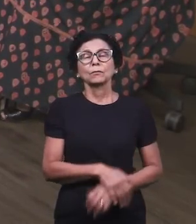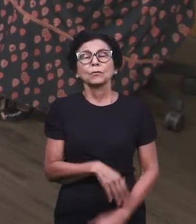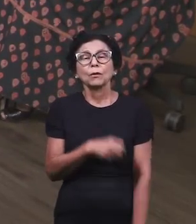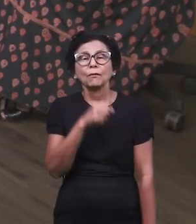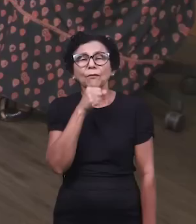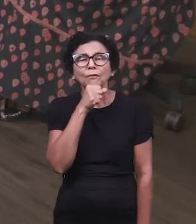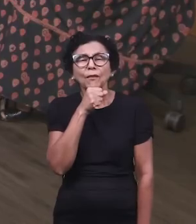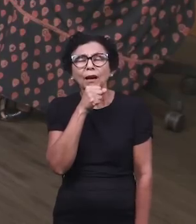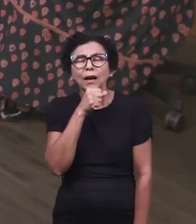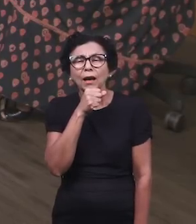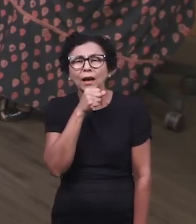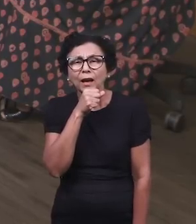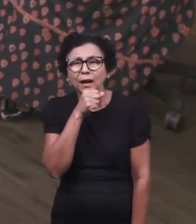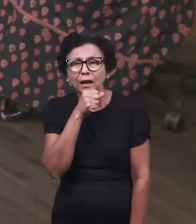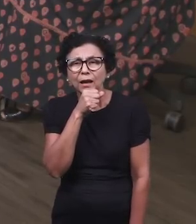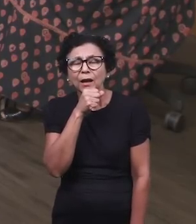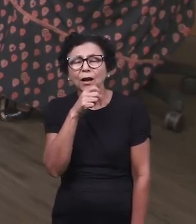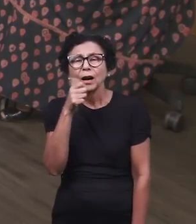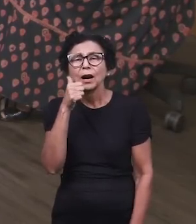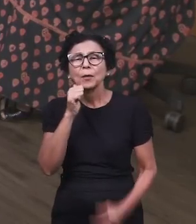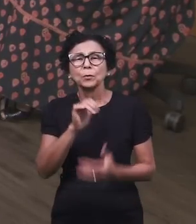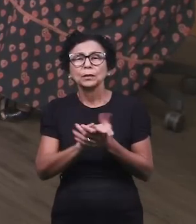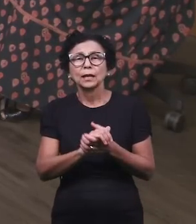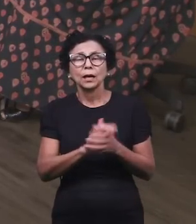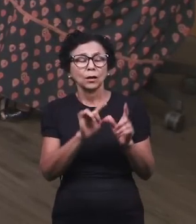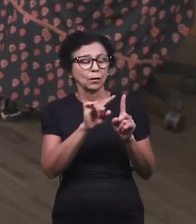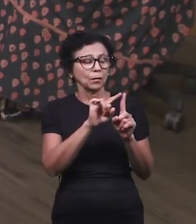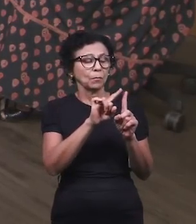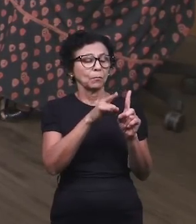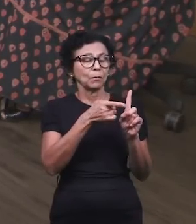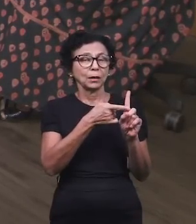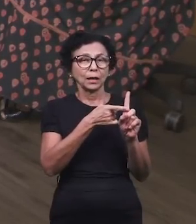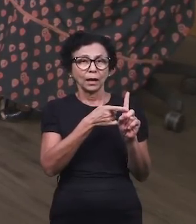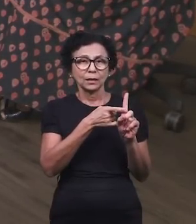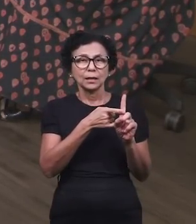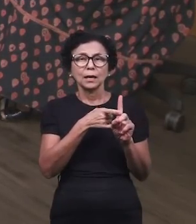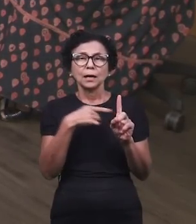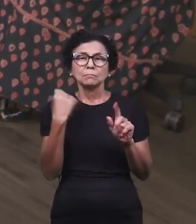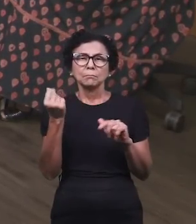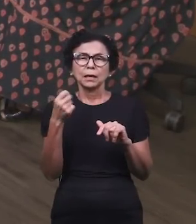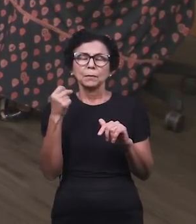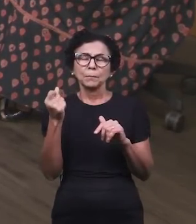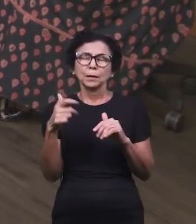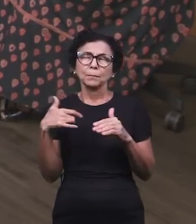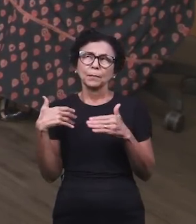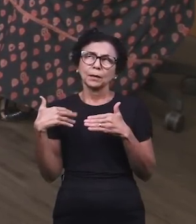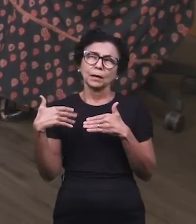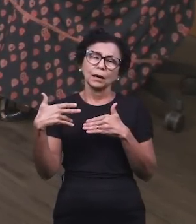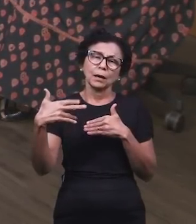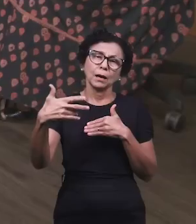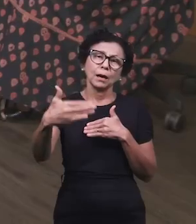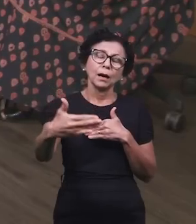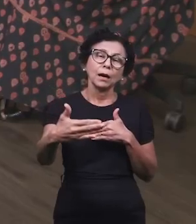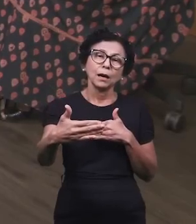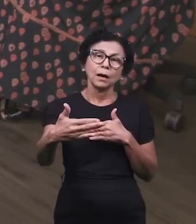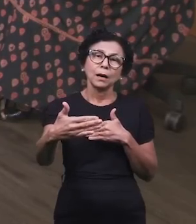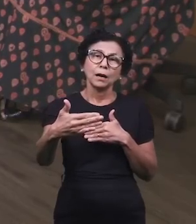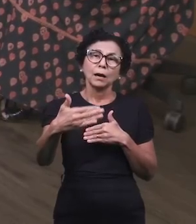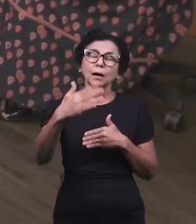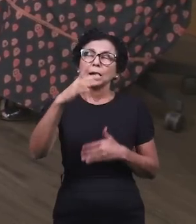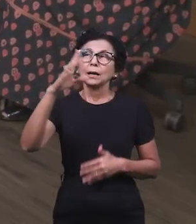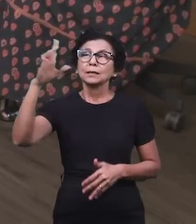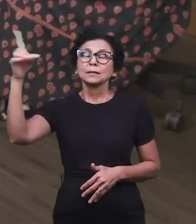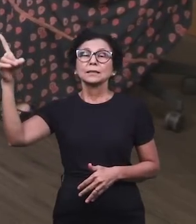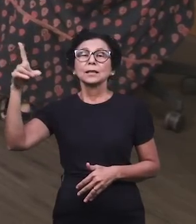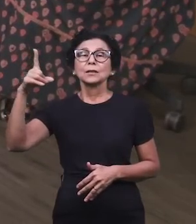que pediu que ele oferecesse o seu filho. Exatamente. E na prova ele foi vencedor, exatamente por entender que a alegria maior era a